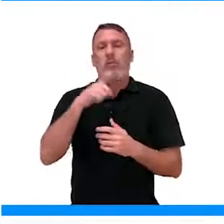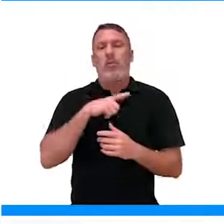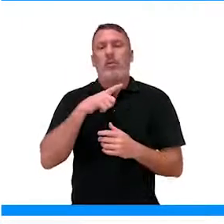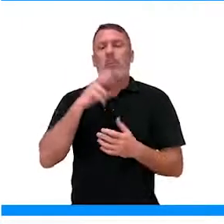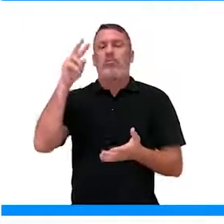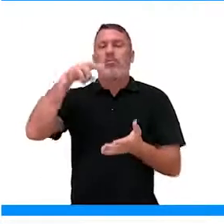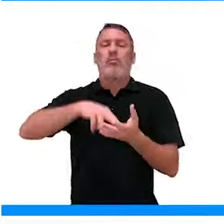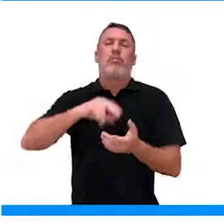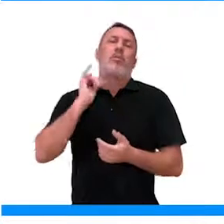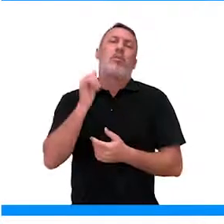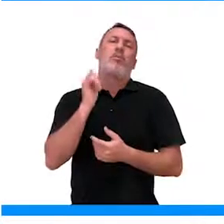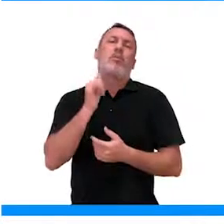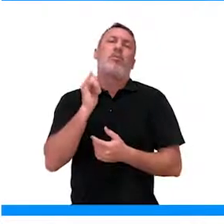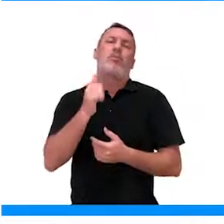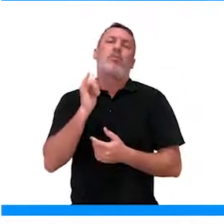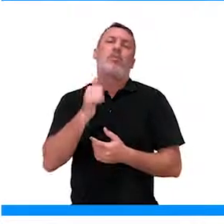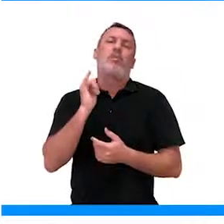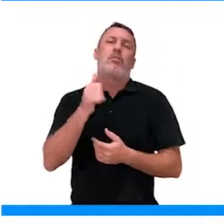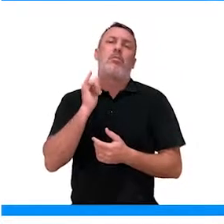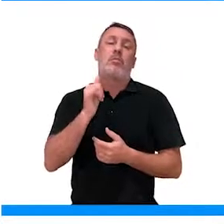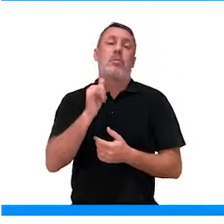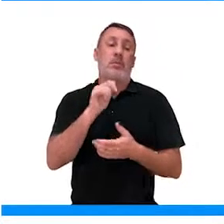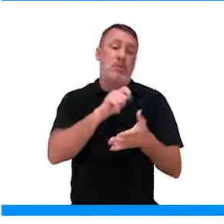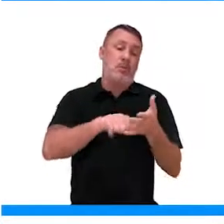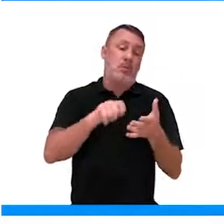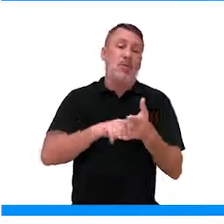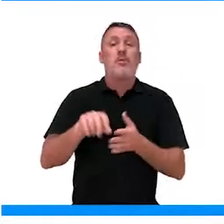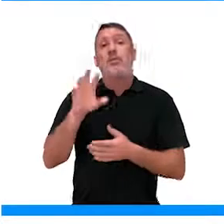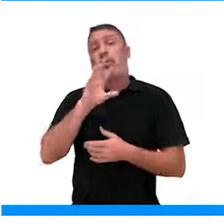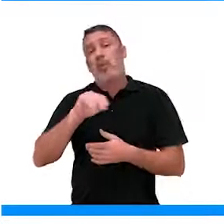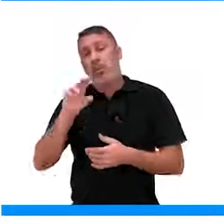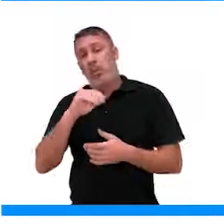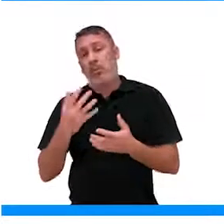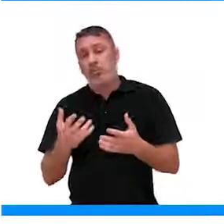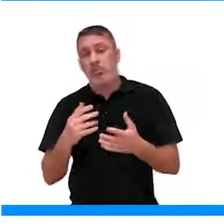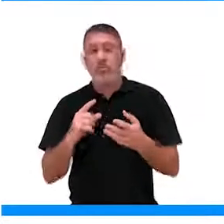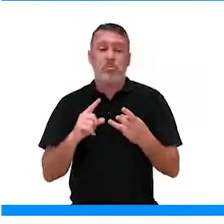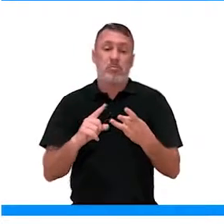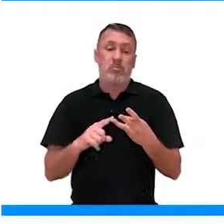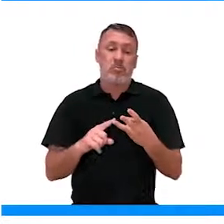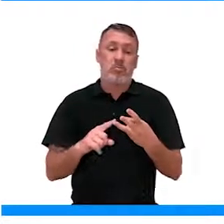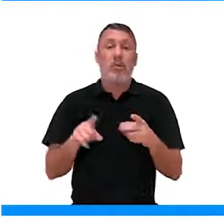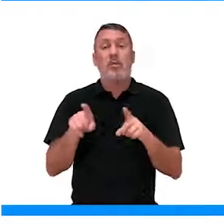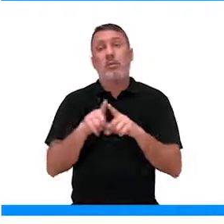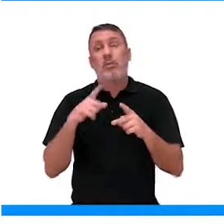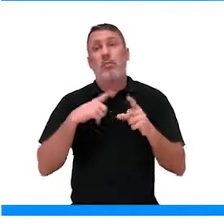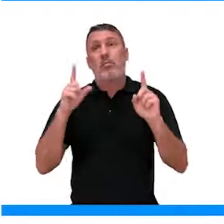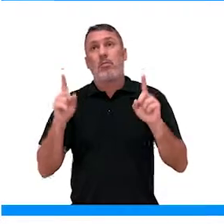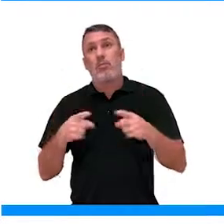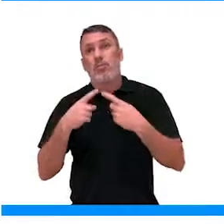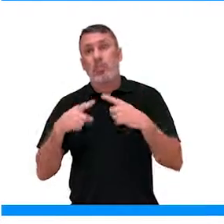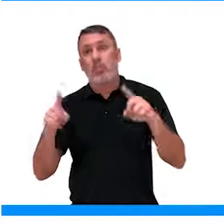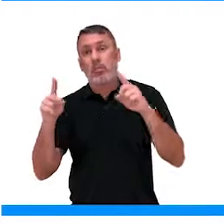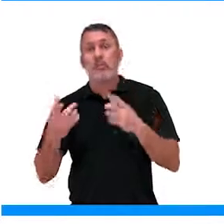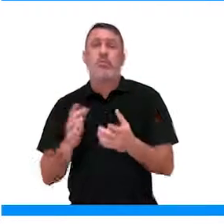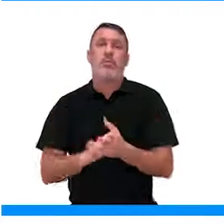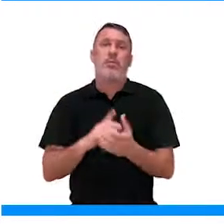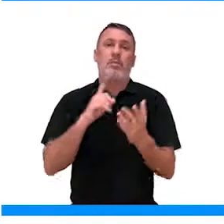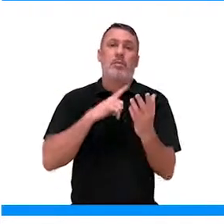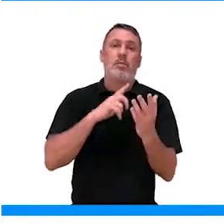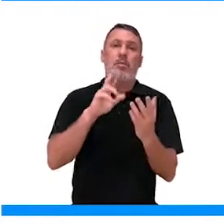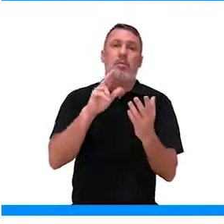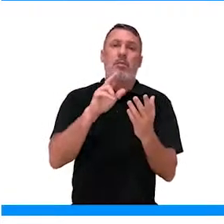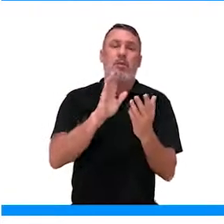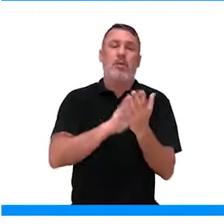o sermão, que ele pode ser escrito, mas também pode ser oral. Você tem a letra de música, você tem